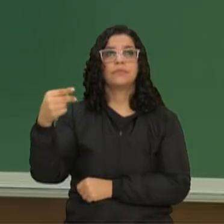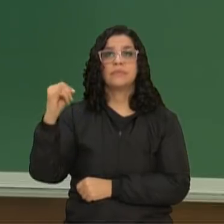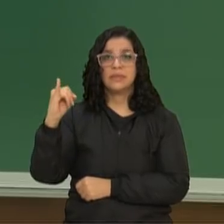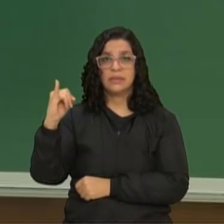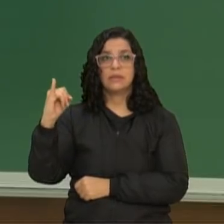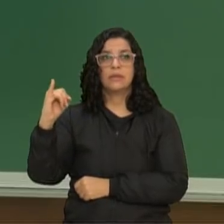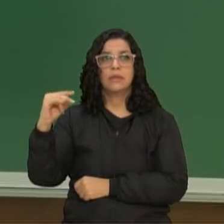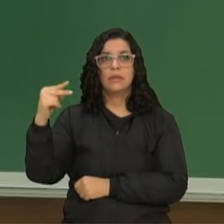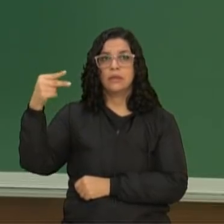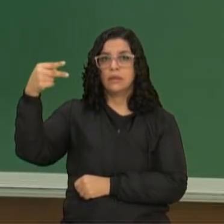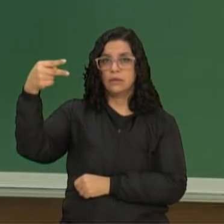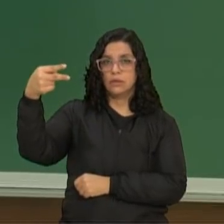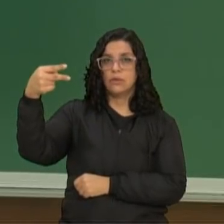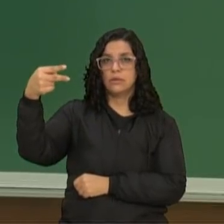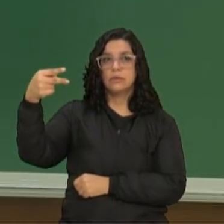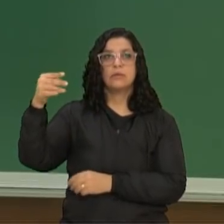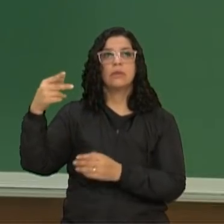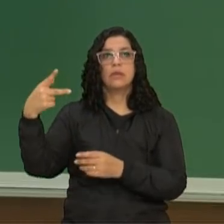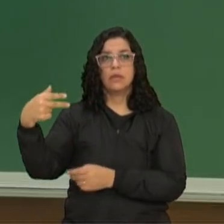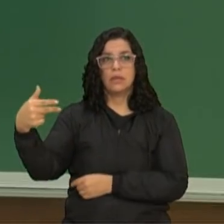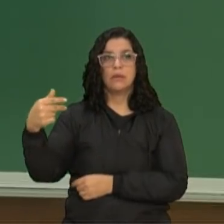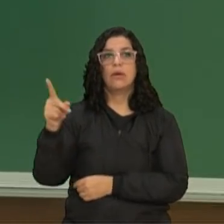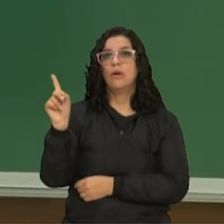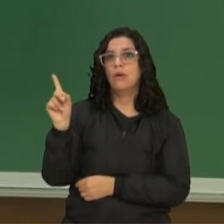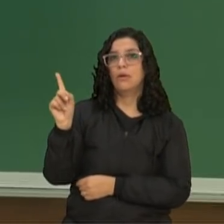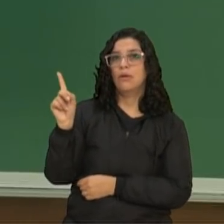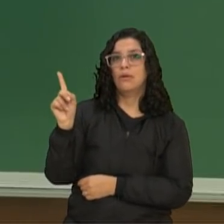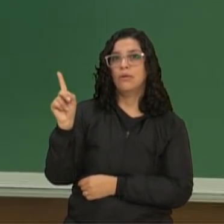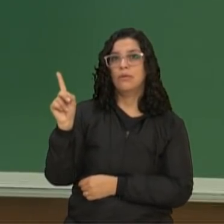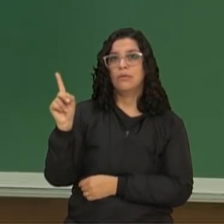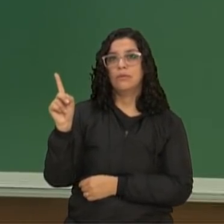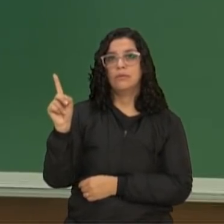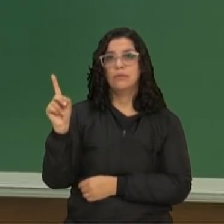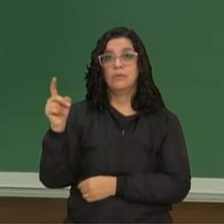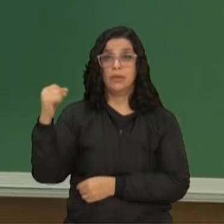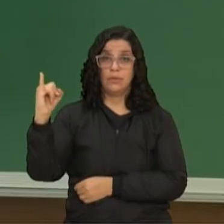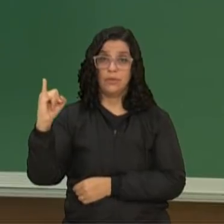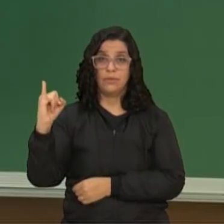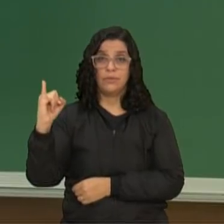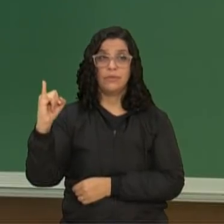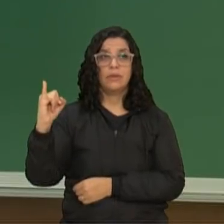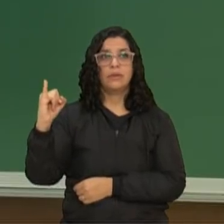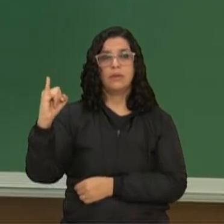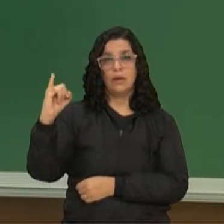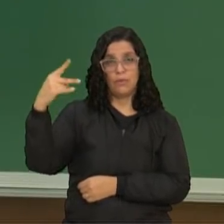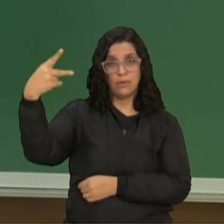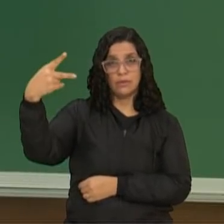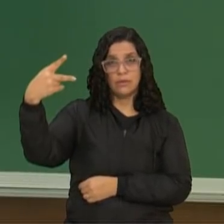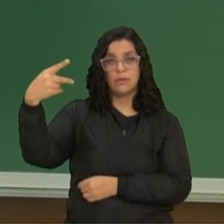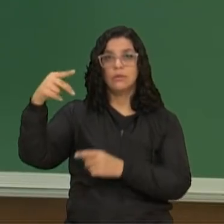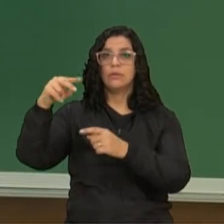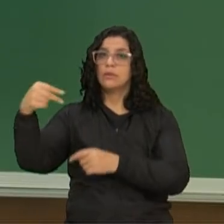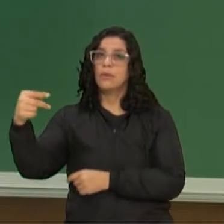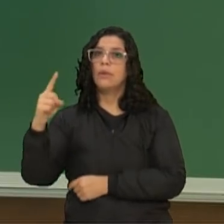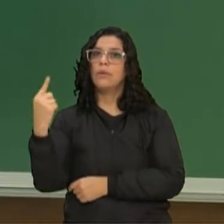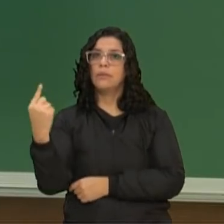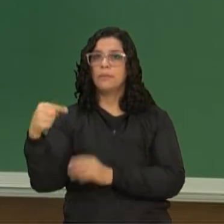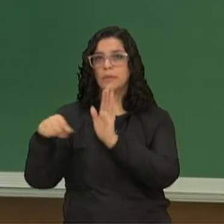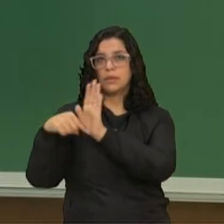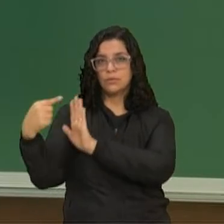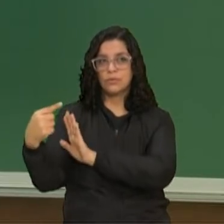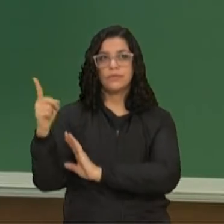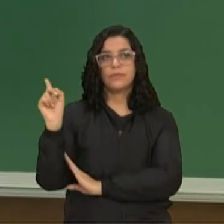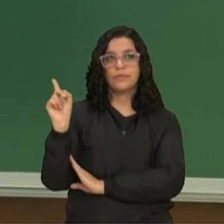4, vai ter um resto de 2. Então, significa que i elevado a 10 é igual a i ao quadrado, portanto, que é igual a menos